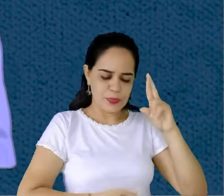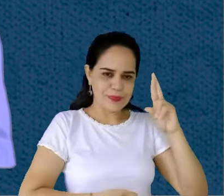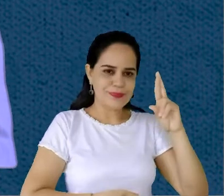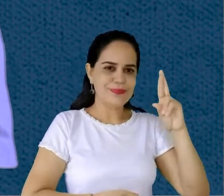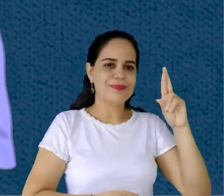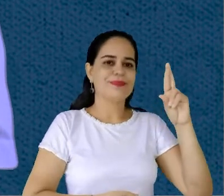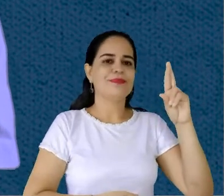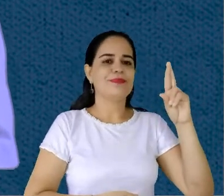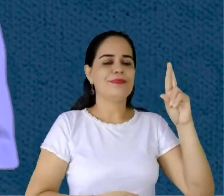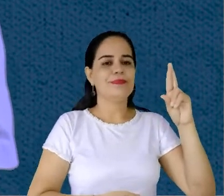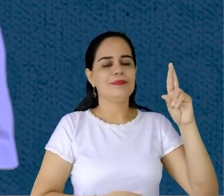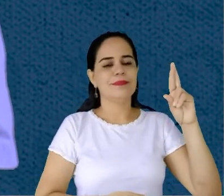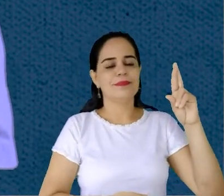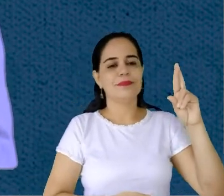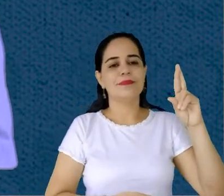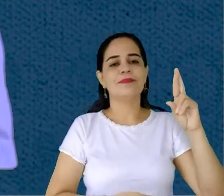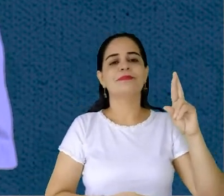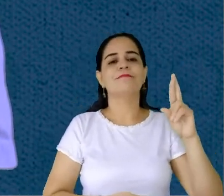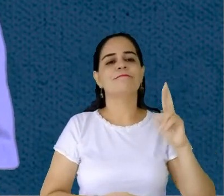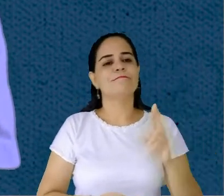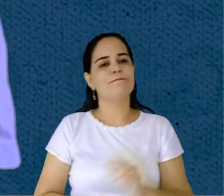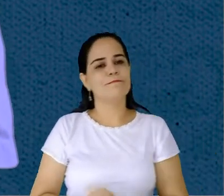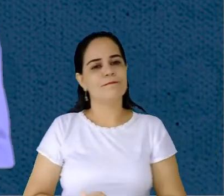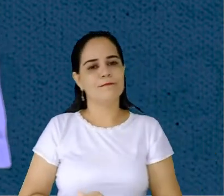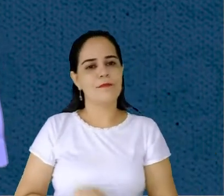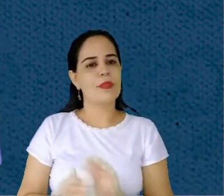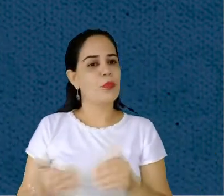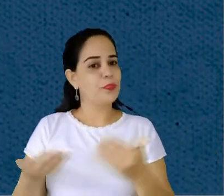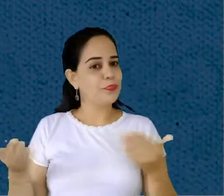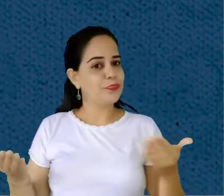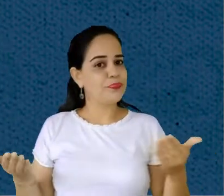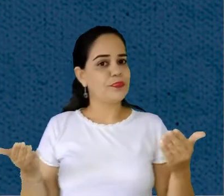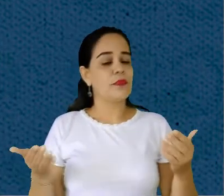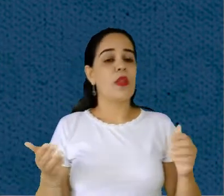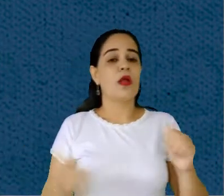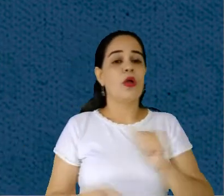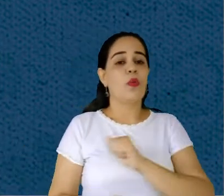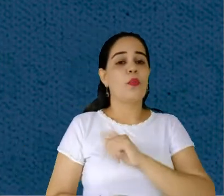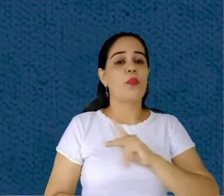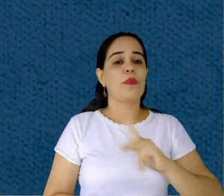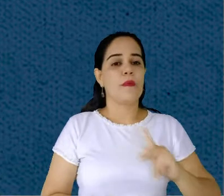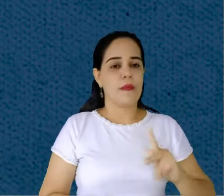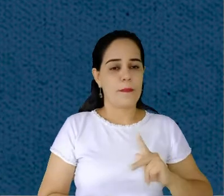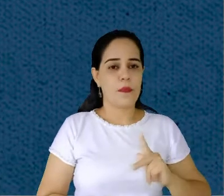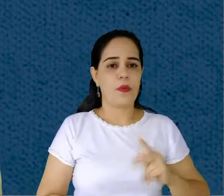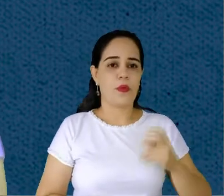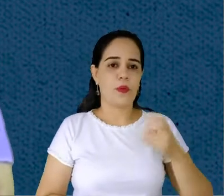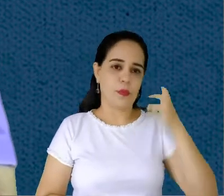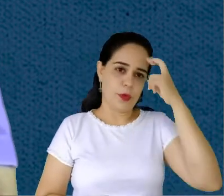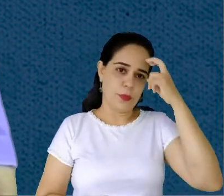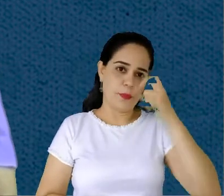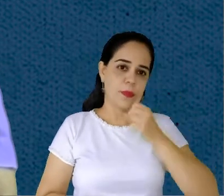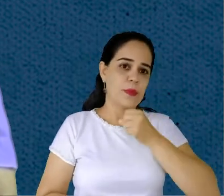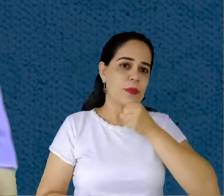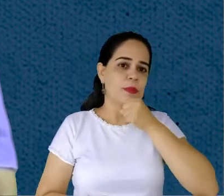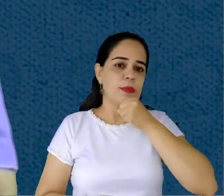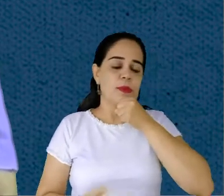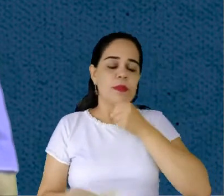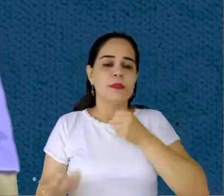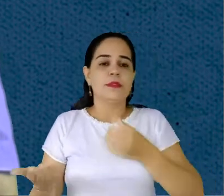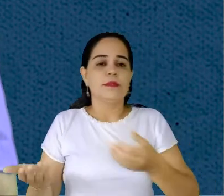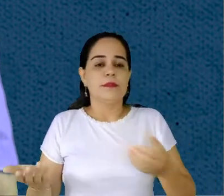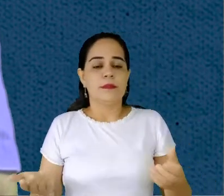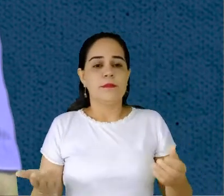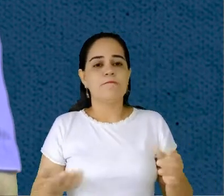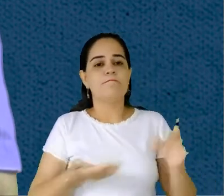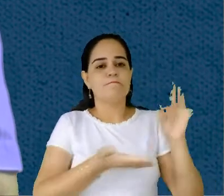Senhor e como nosso Deus. E foi desta maneira que os apóstolos e os anciãos, deliberando